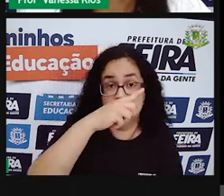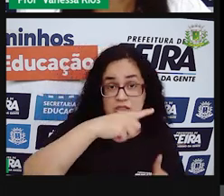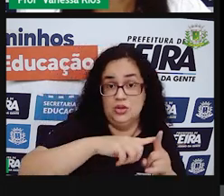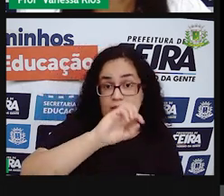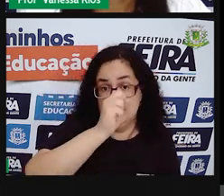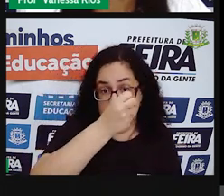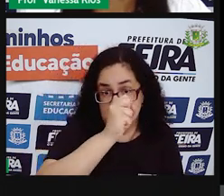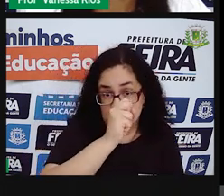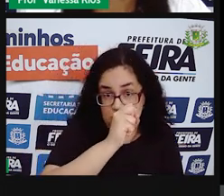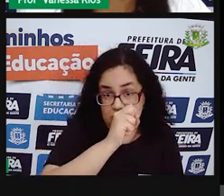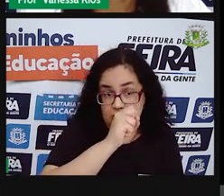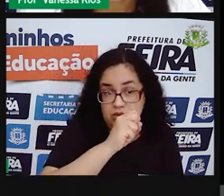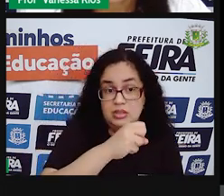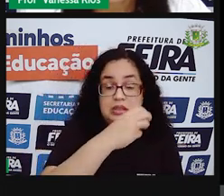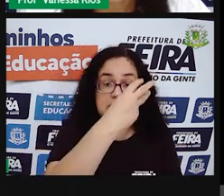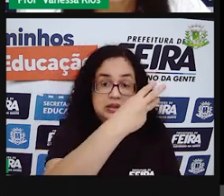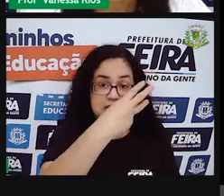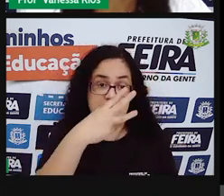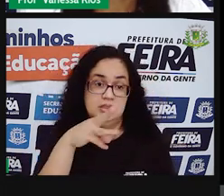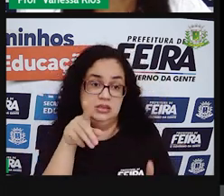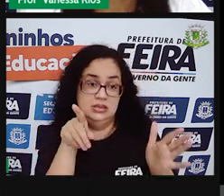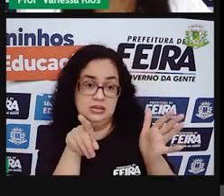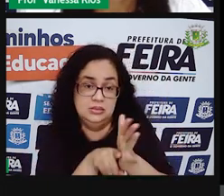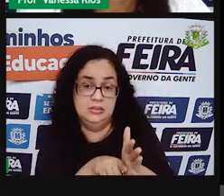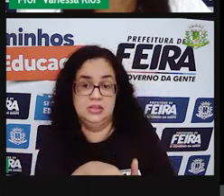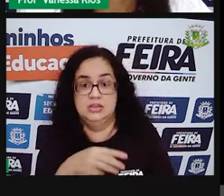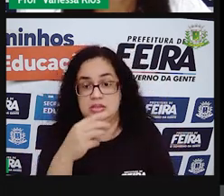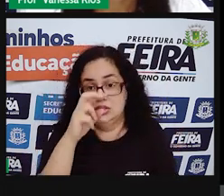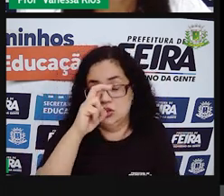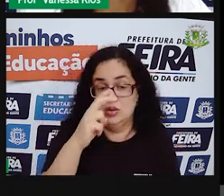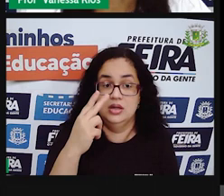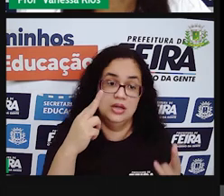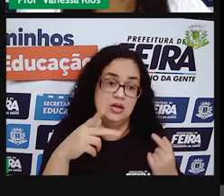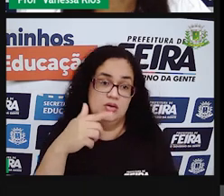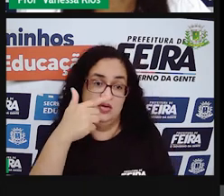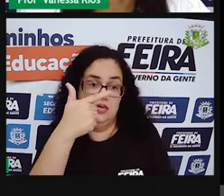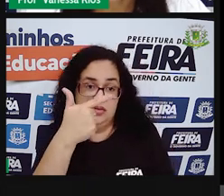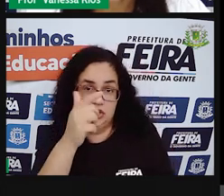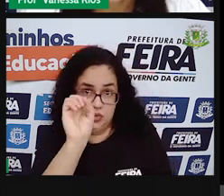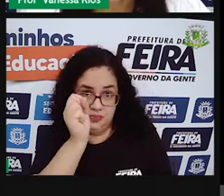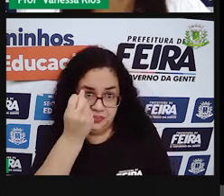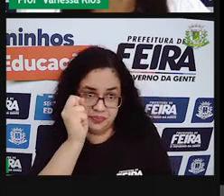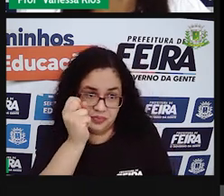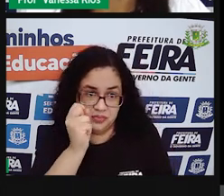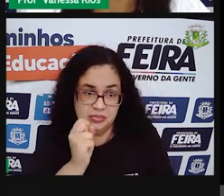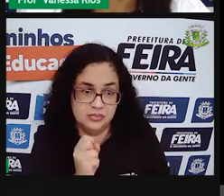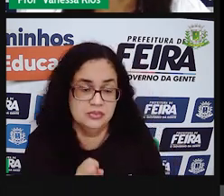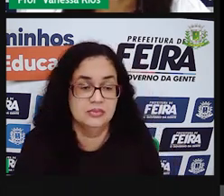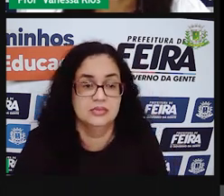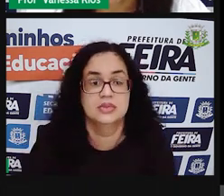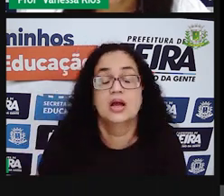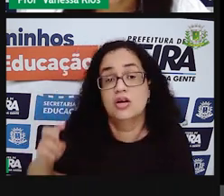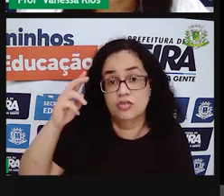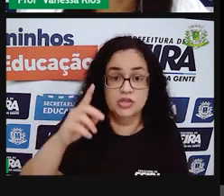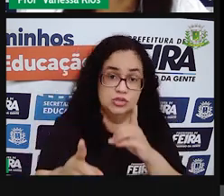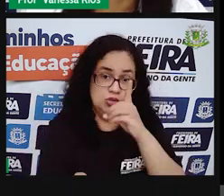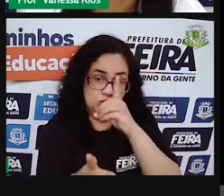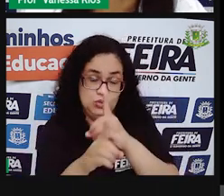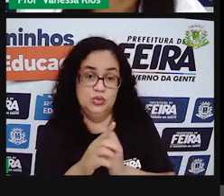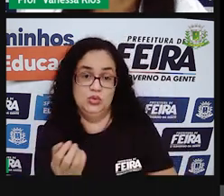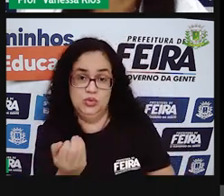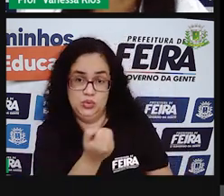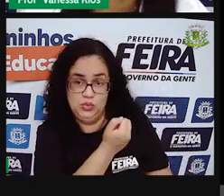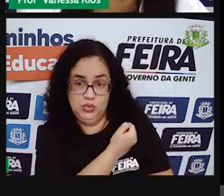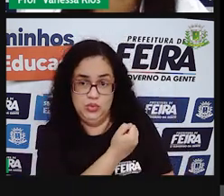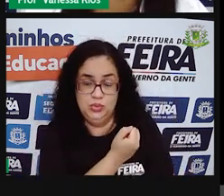mais 8 vai dar 33, 33 menos 5, 28. Vou descobrir agora o próximo